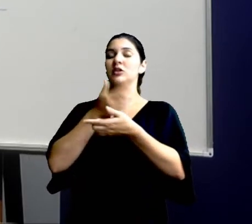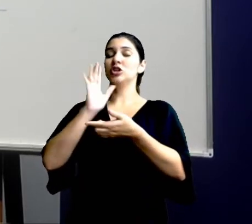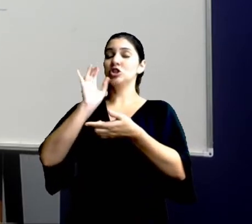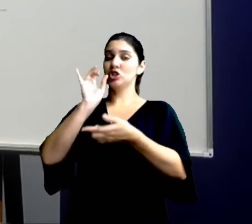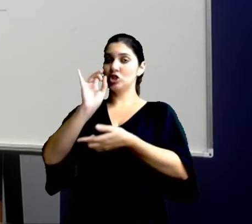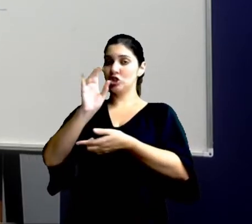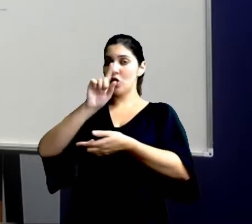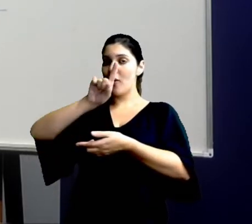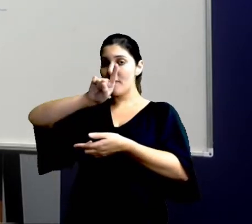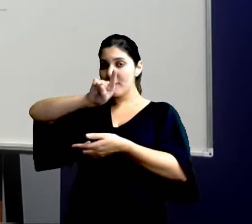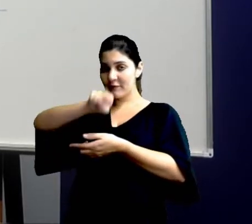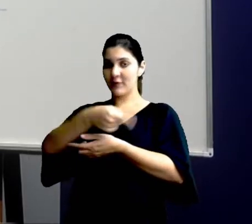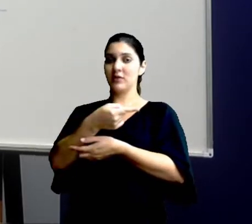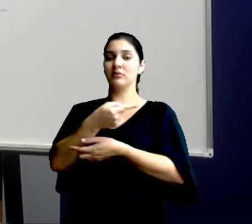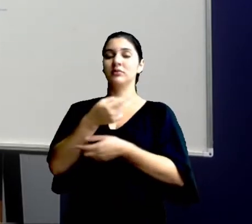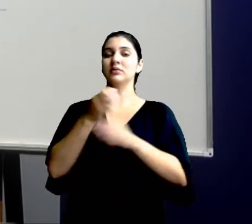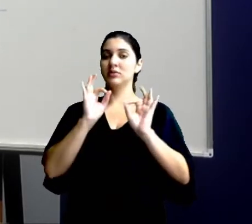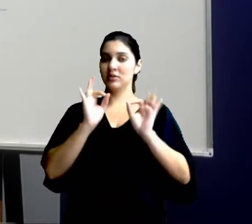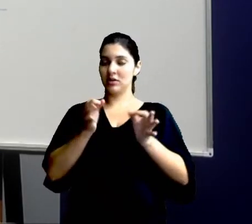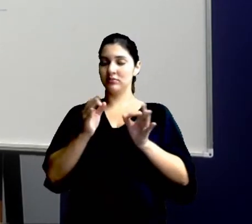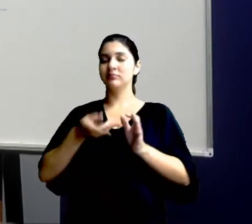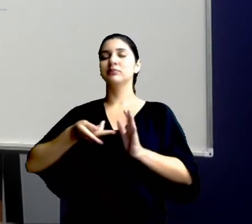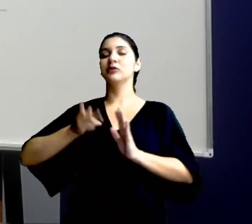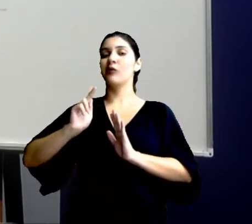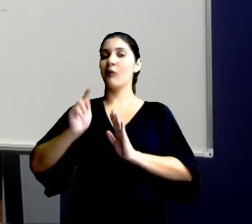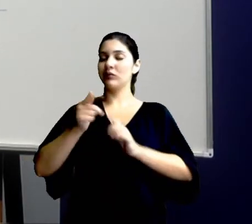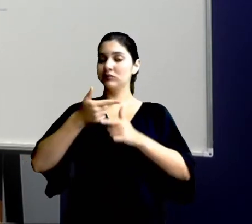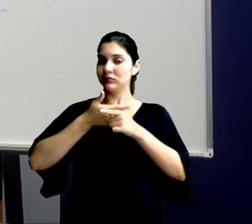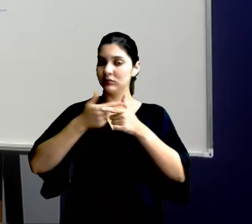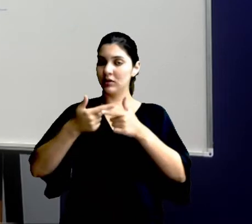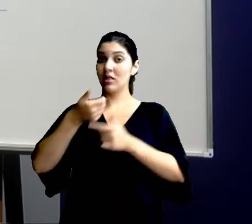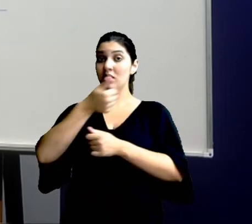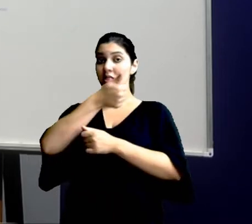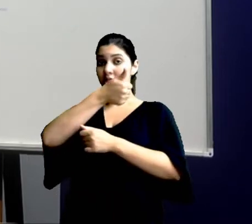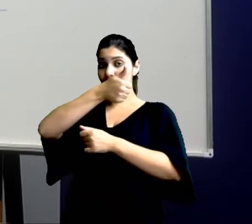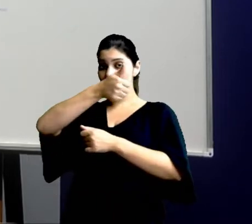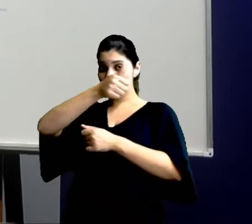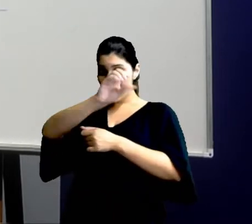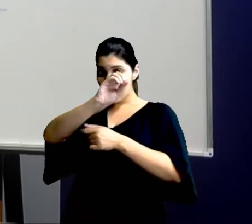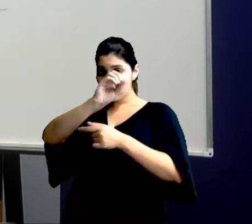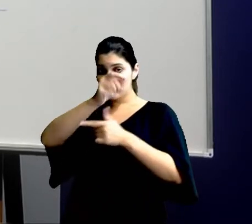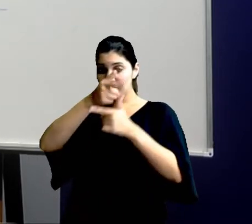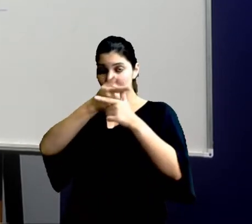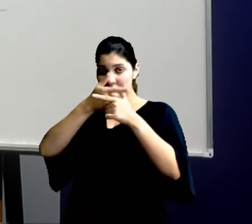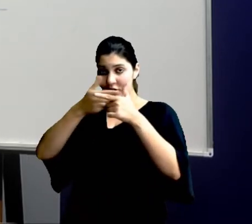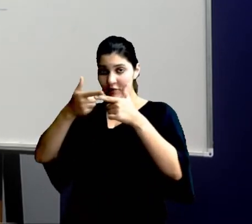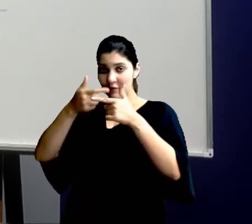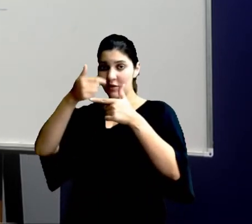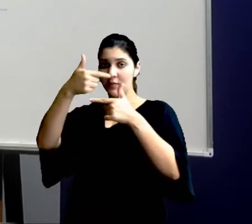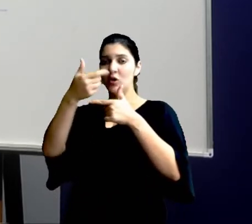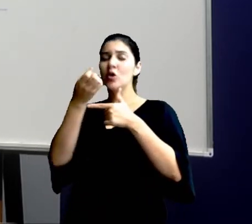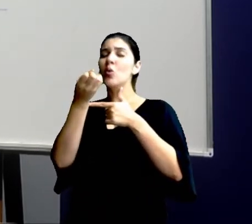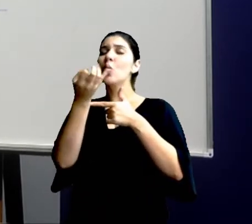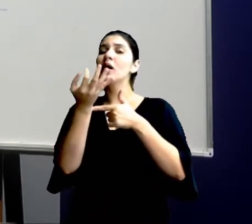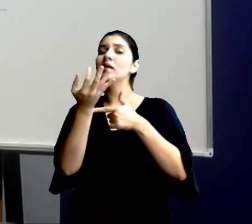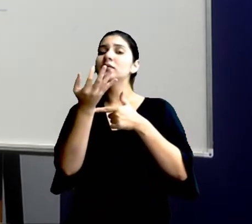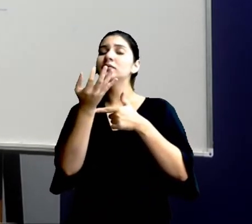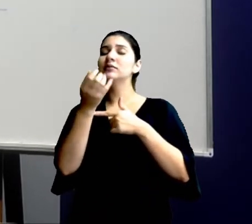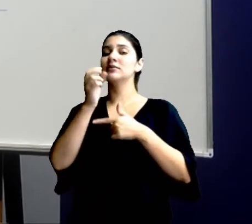acrescento vírgula. Então, continuando a divisão. 10 dividido para 2,